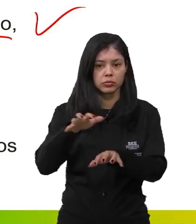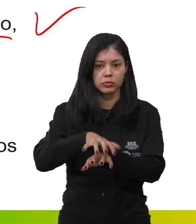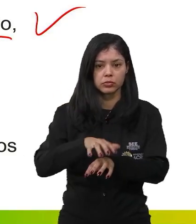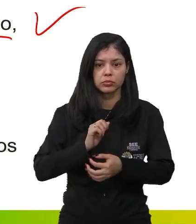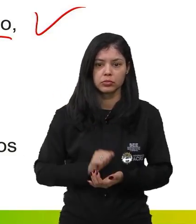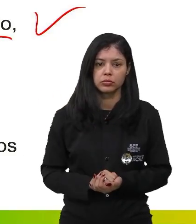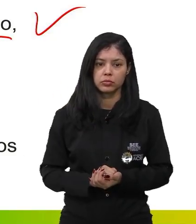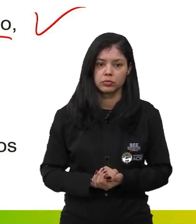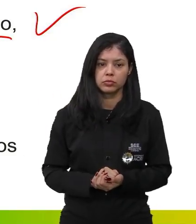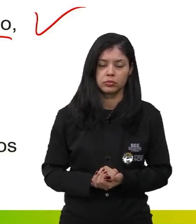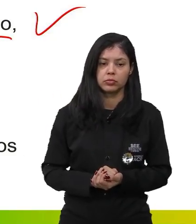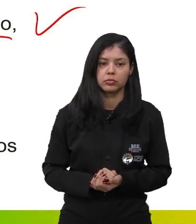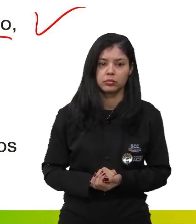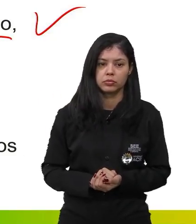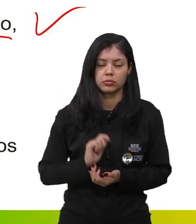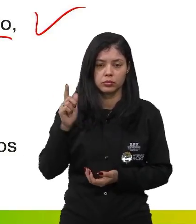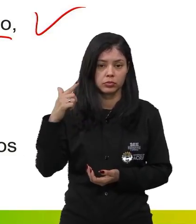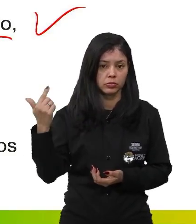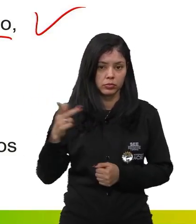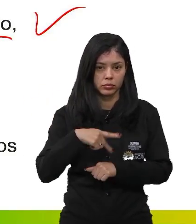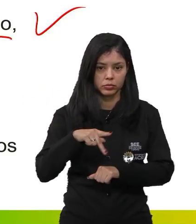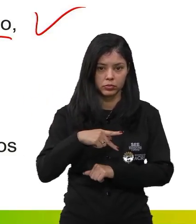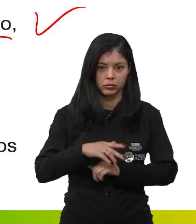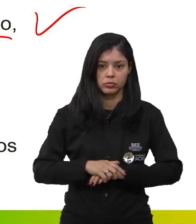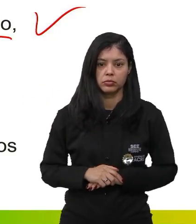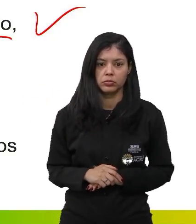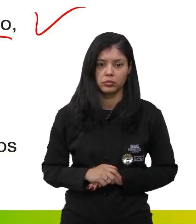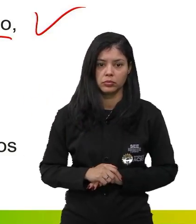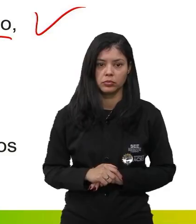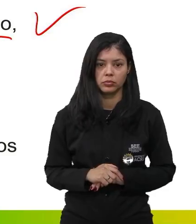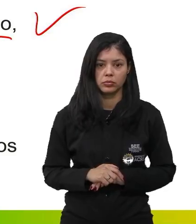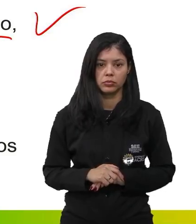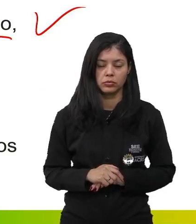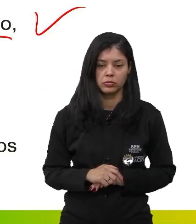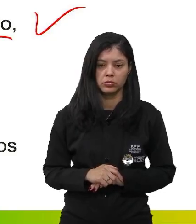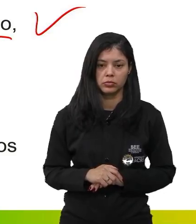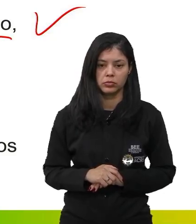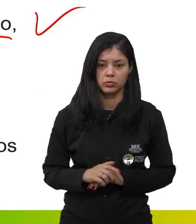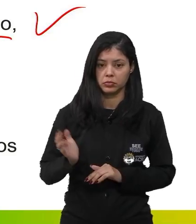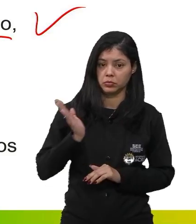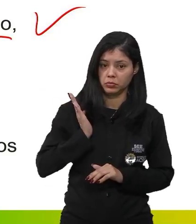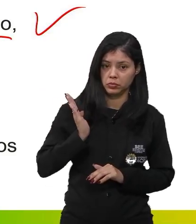colonização de outros portugueses, da